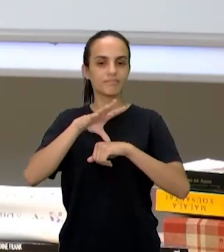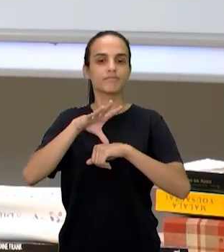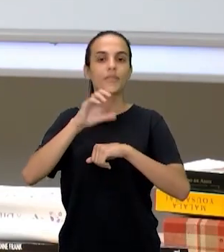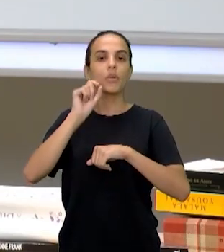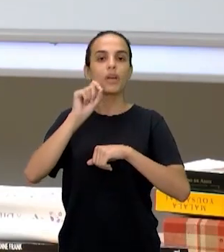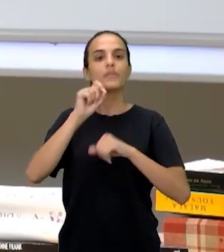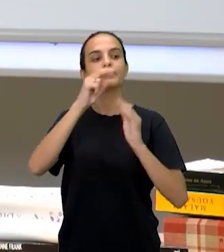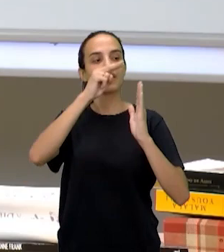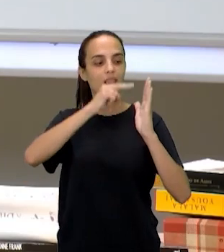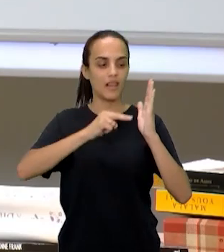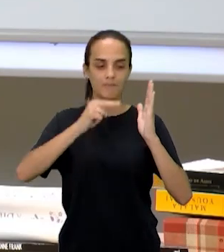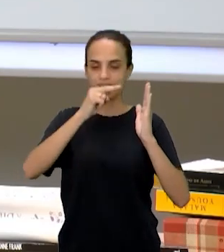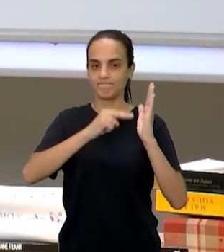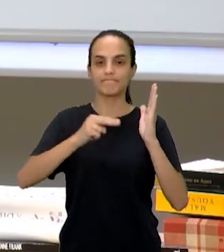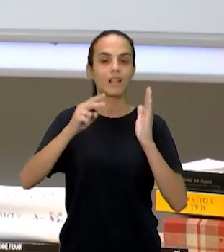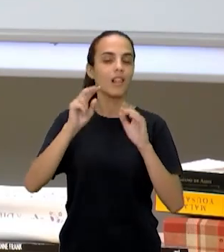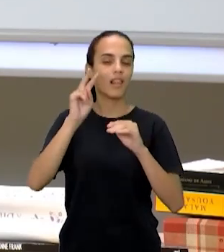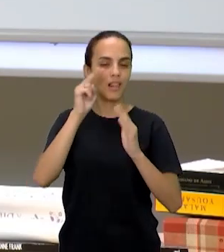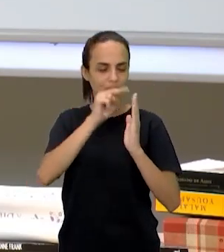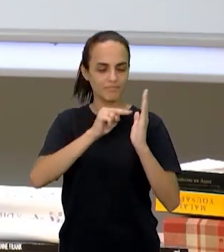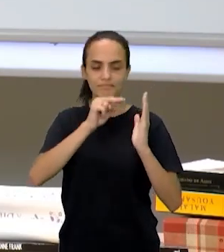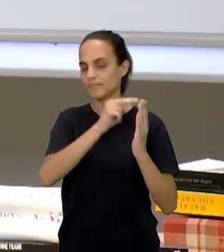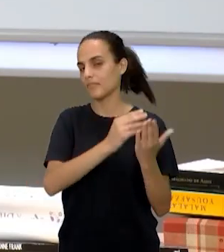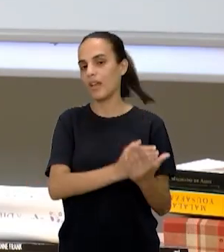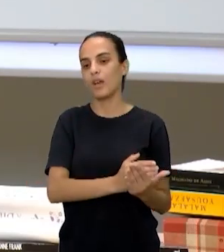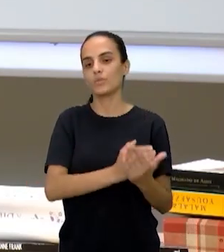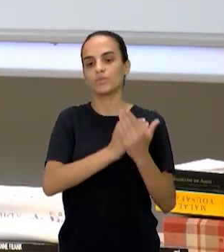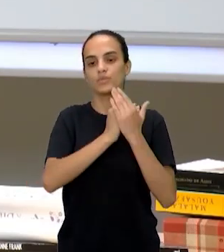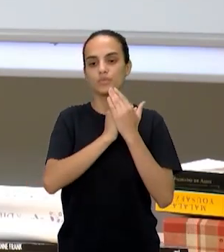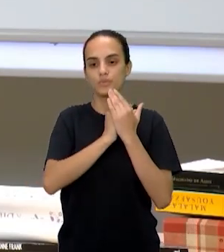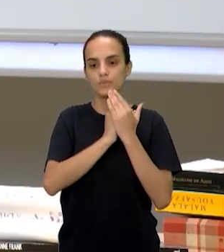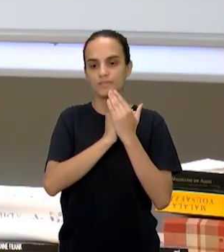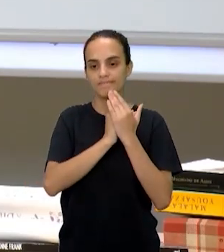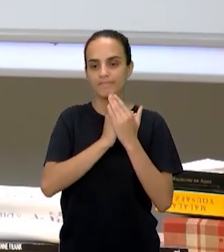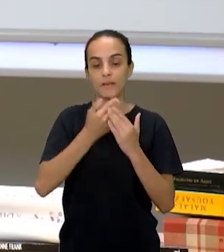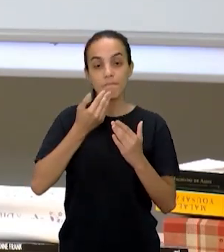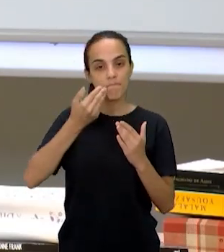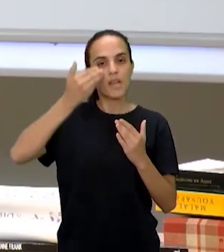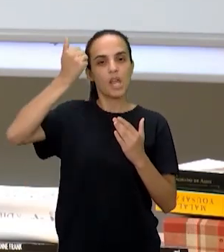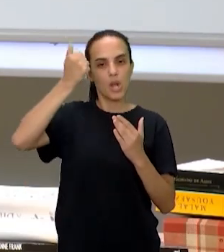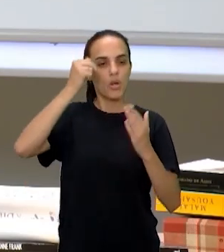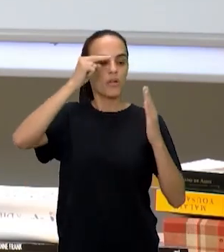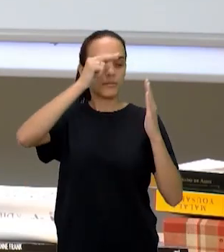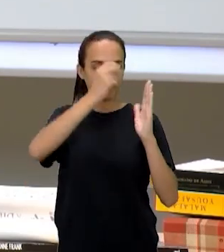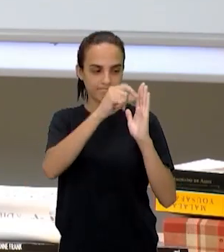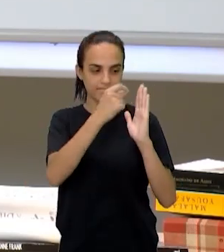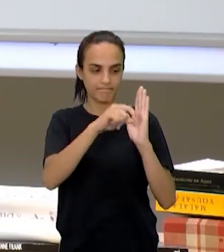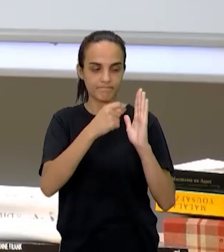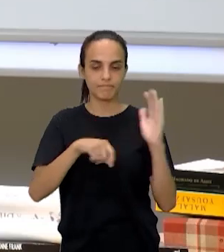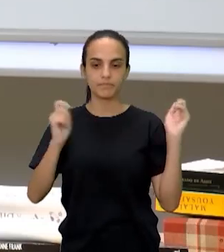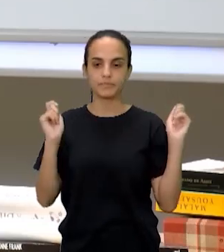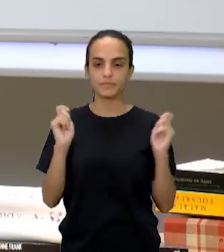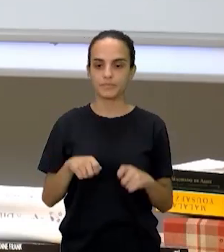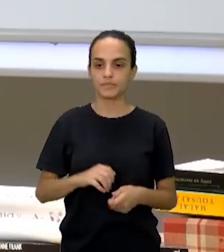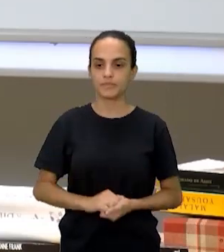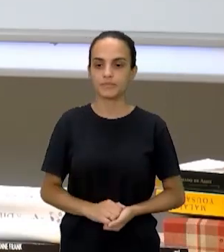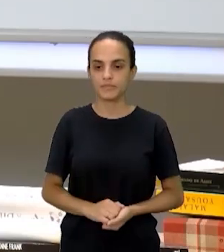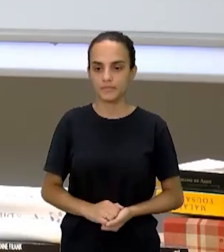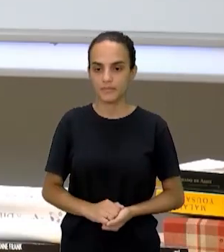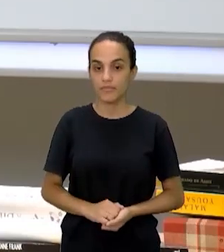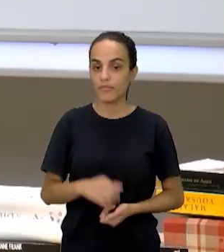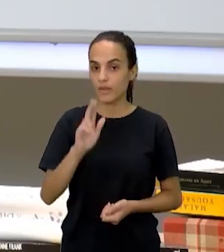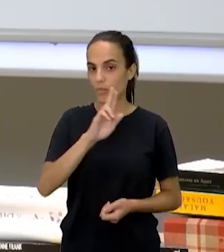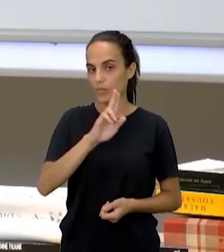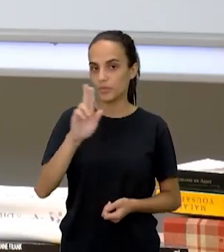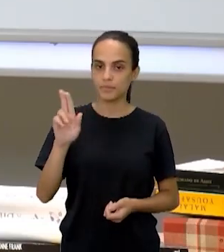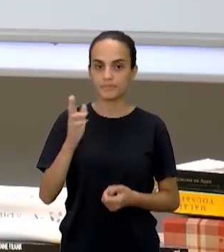ler. Leitura é a chave da escrita. Quanto mais você lê, melhor será a sua escrita. Então é isso que nós vamos falar hoje. O nome